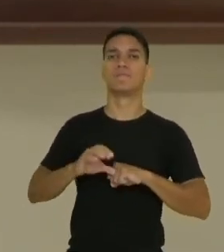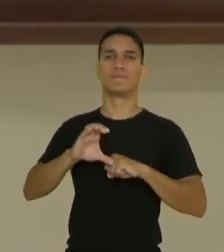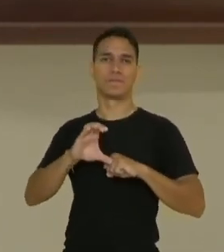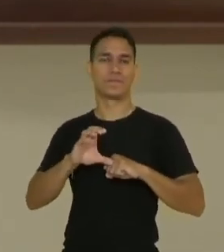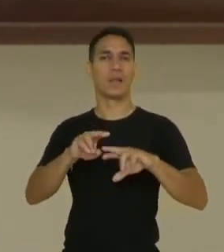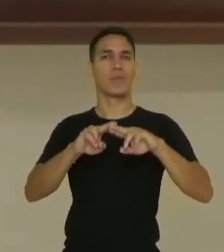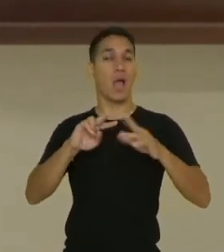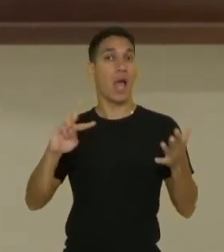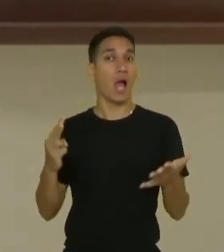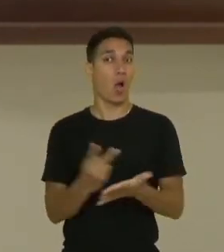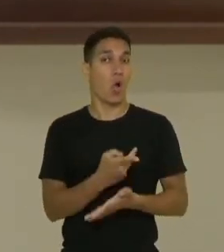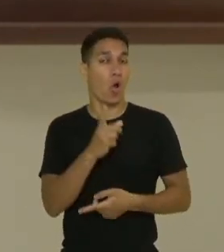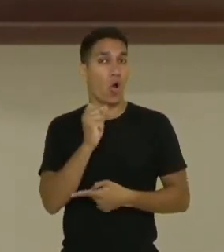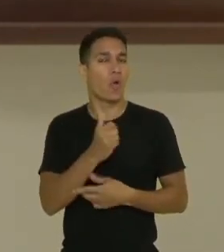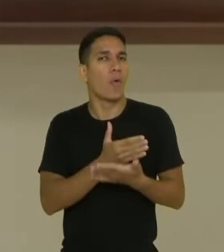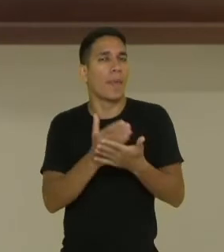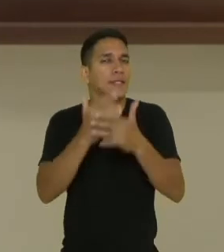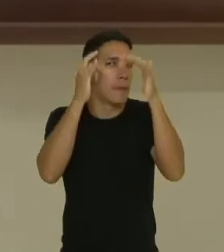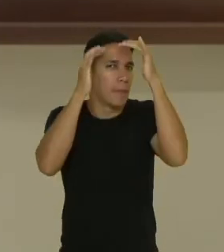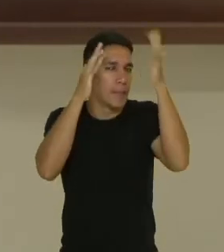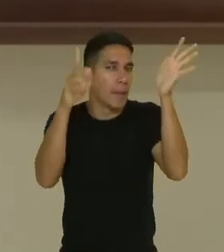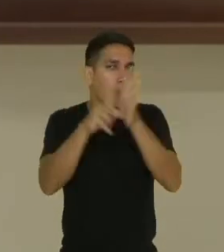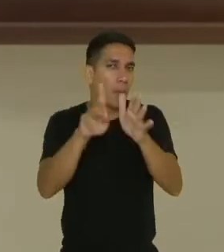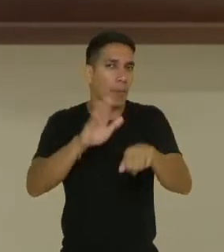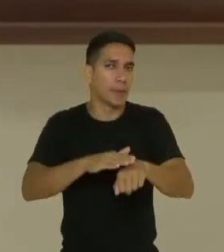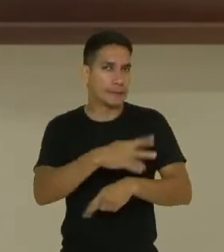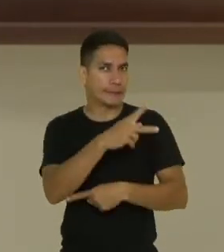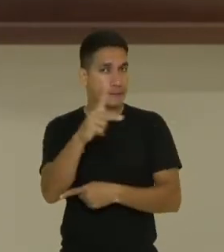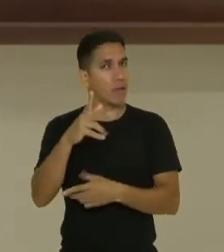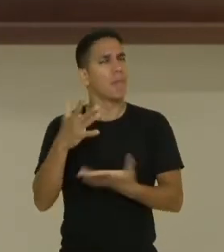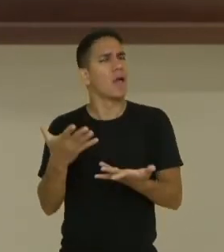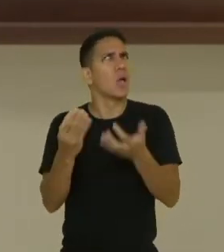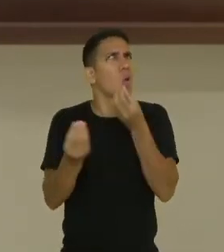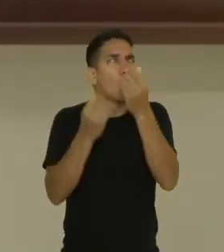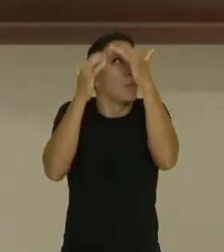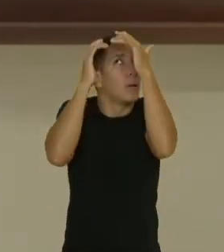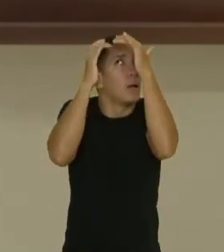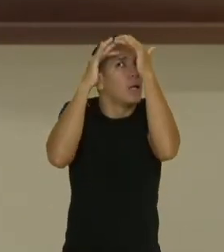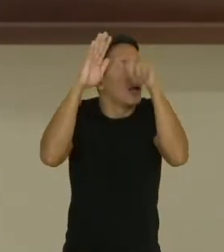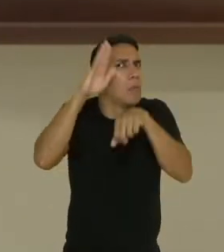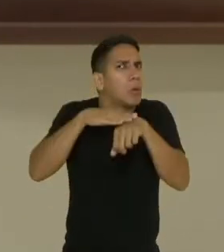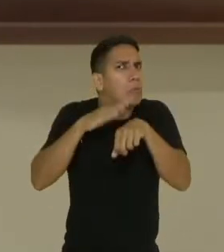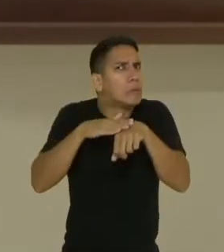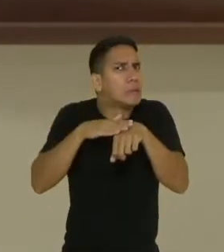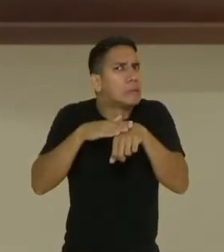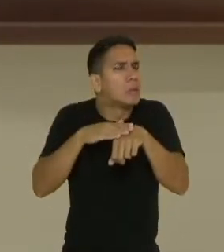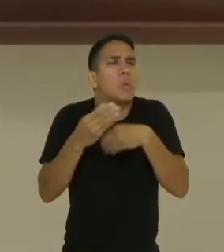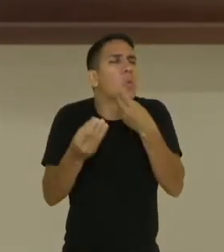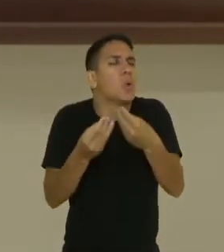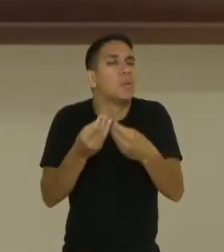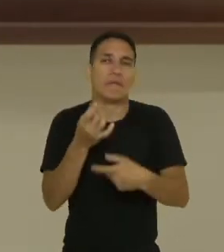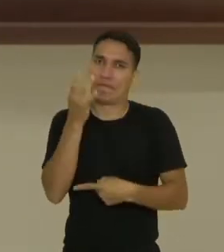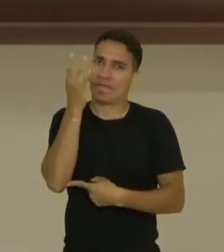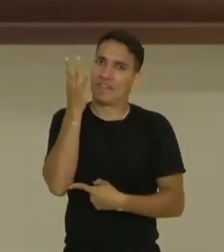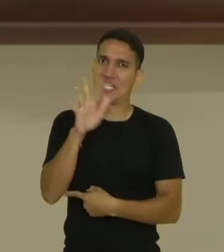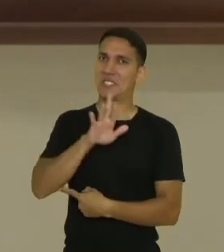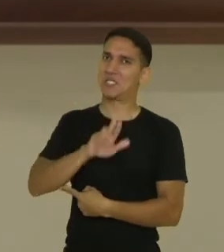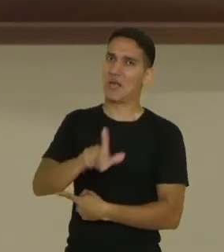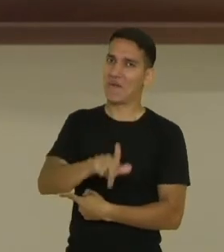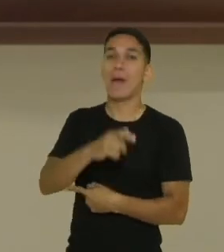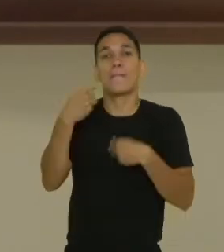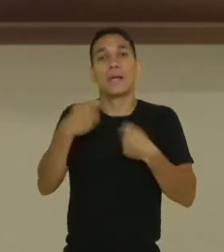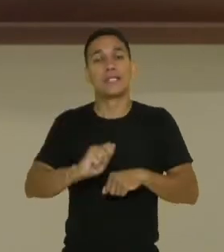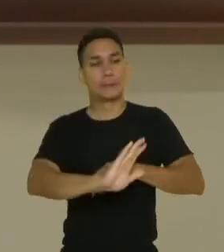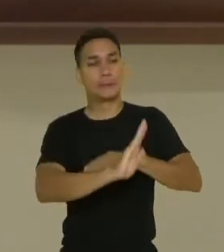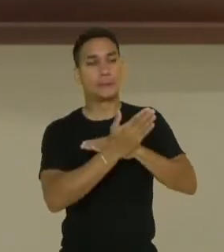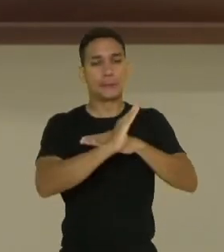quando você passa a pensar por si mesmo. Só que pensar por si mesmo também não é fácil, né? Nós precisamos de ferramentas